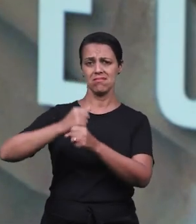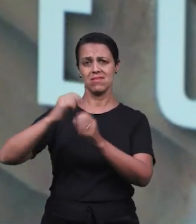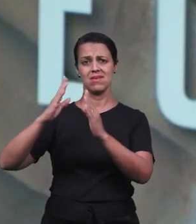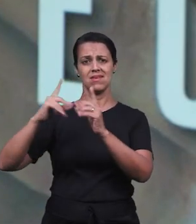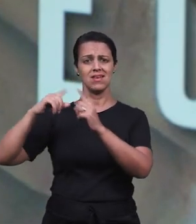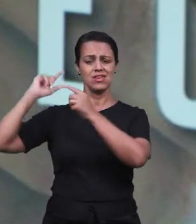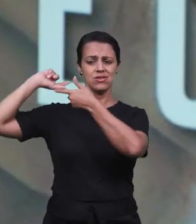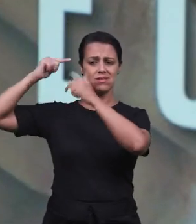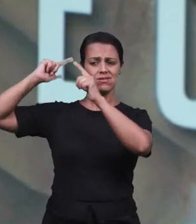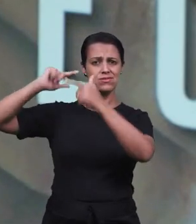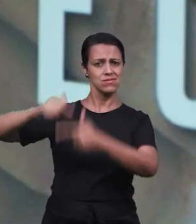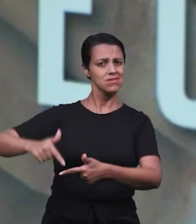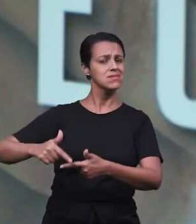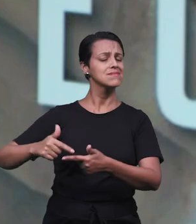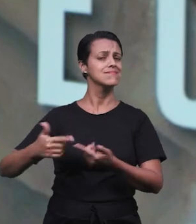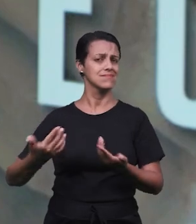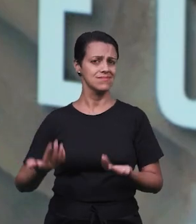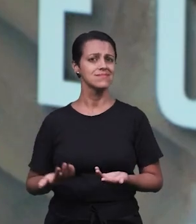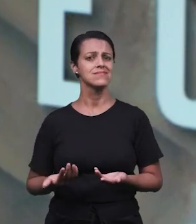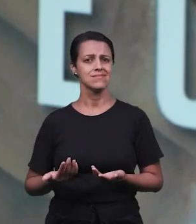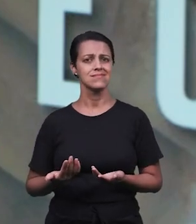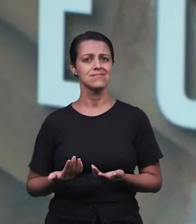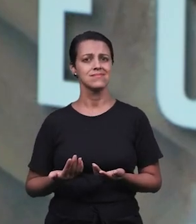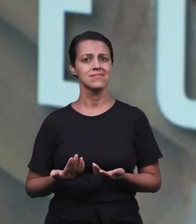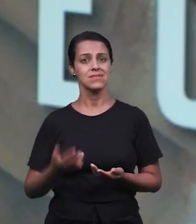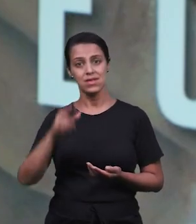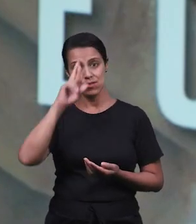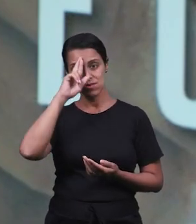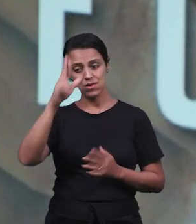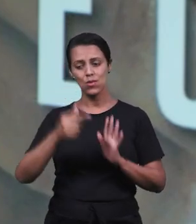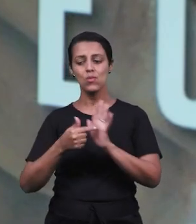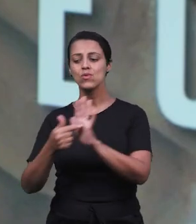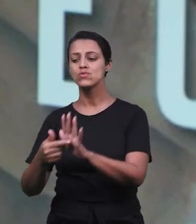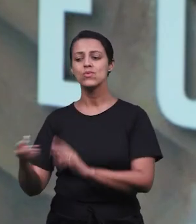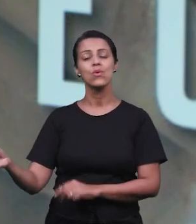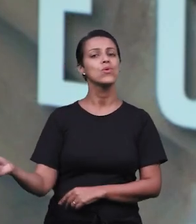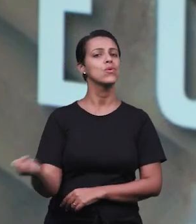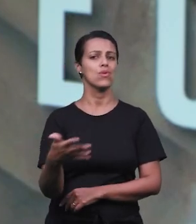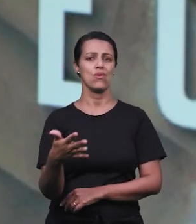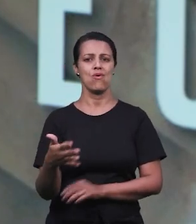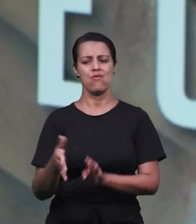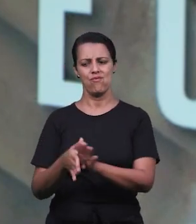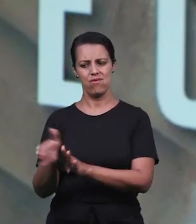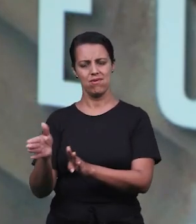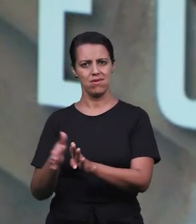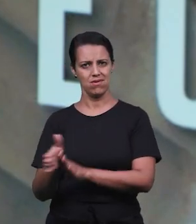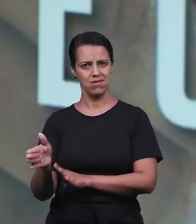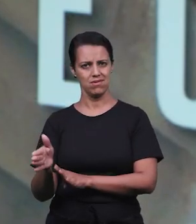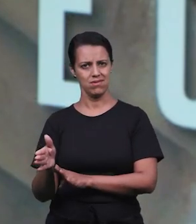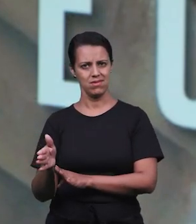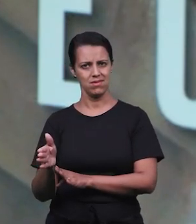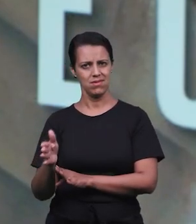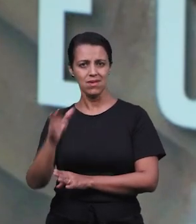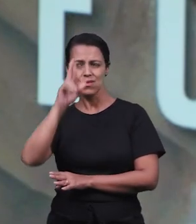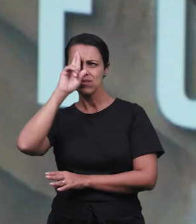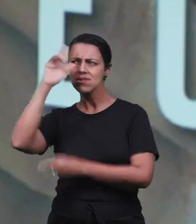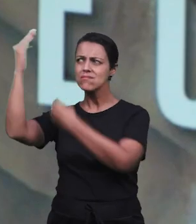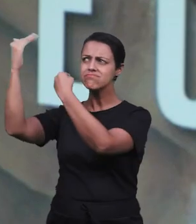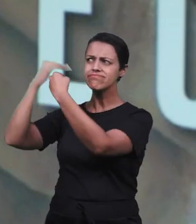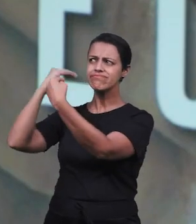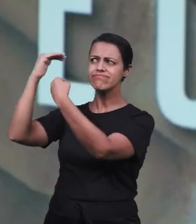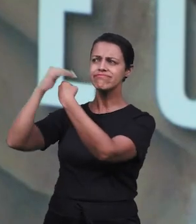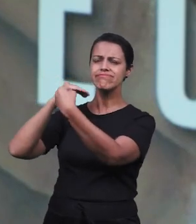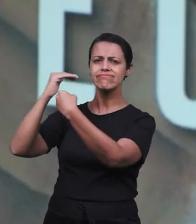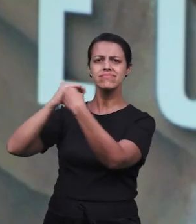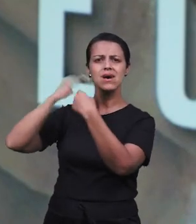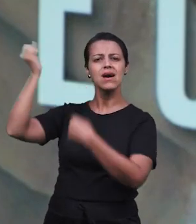deu uma direção especial para nós. E quando o Senhor nos orientou a forma como nós deveríamos